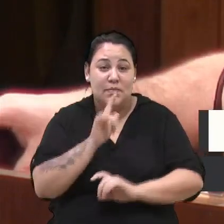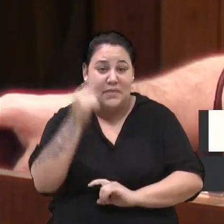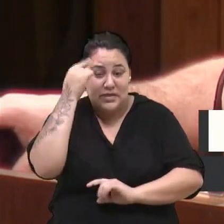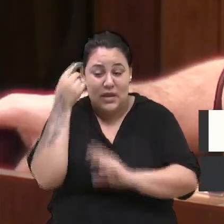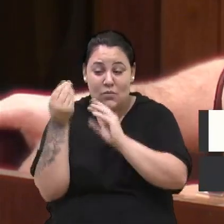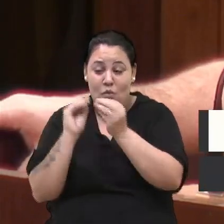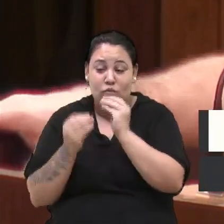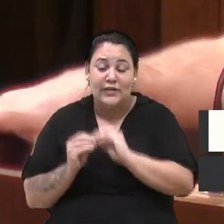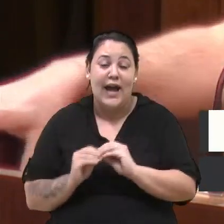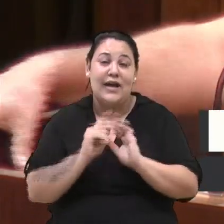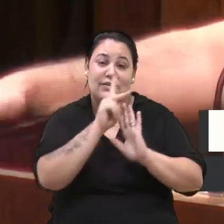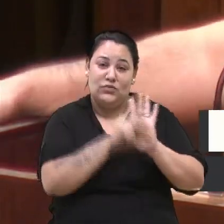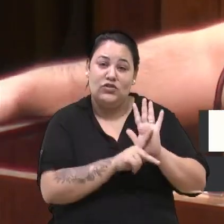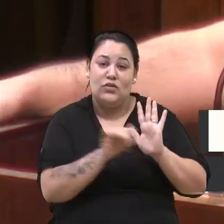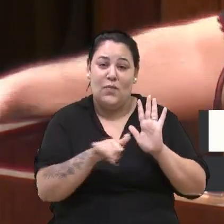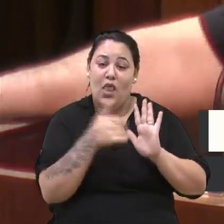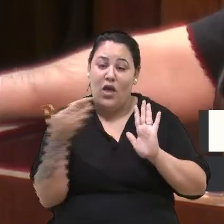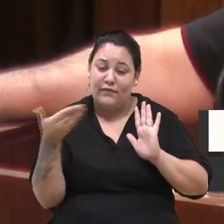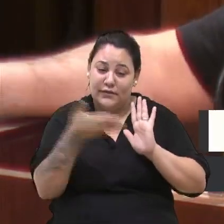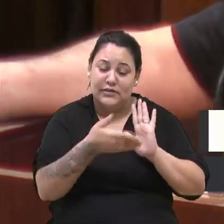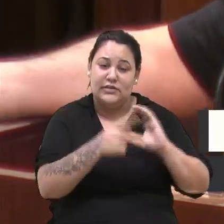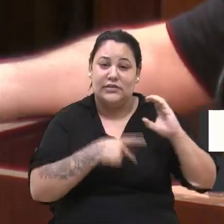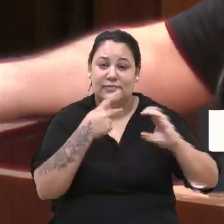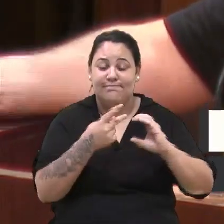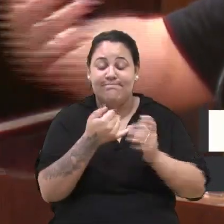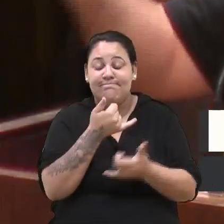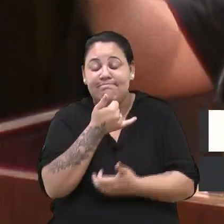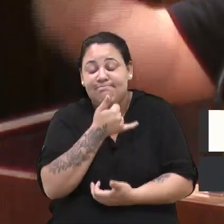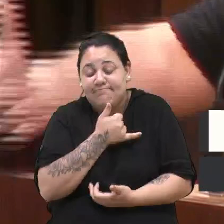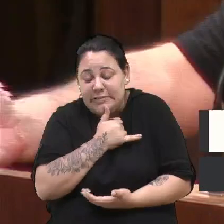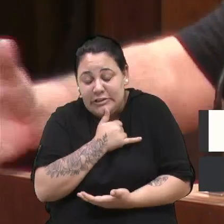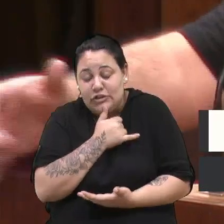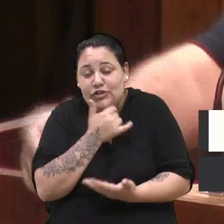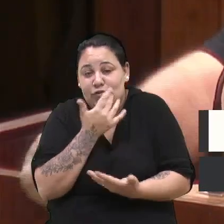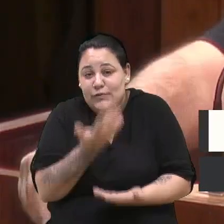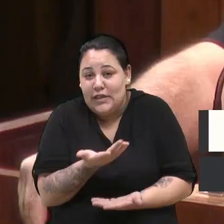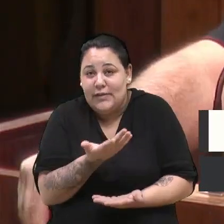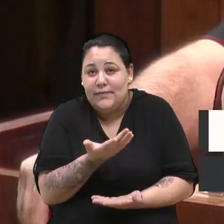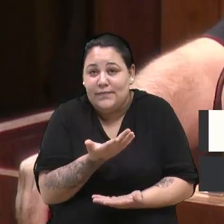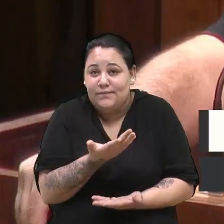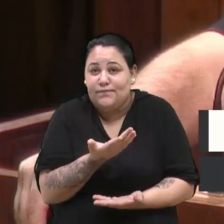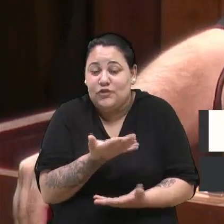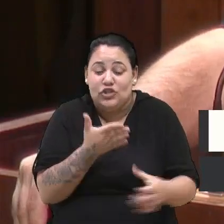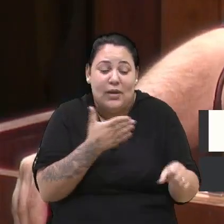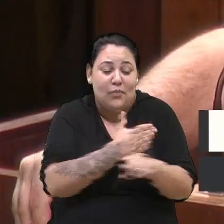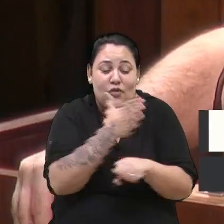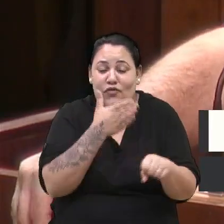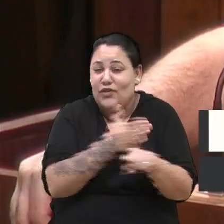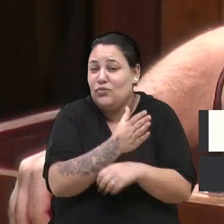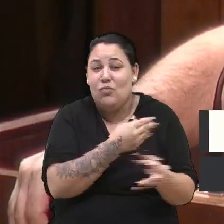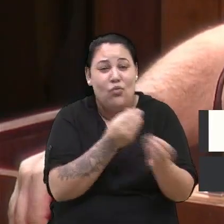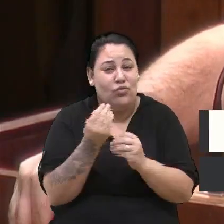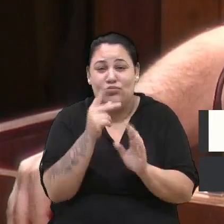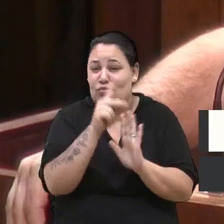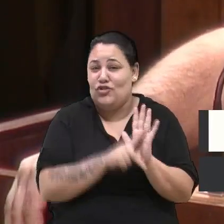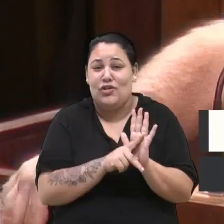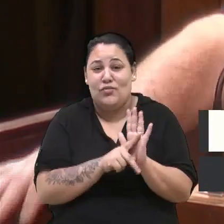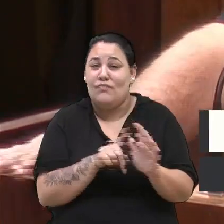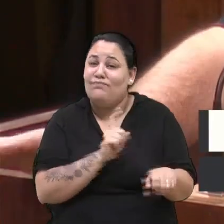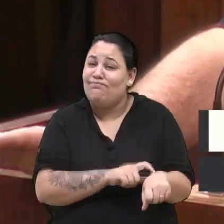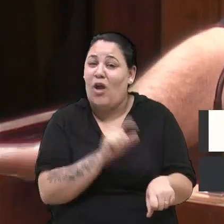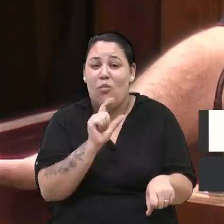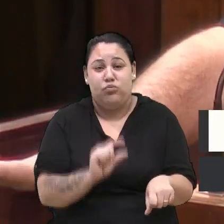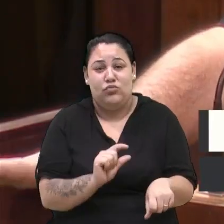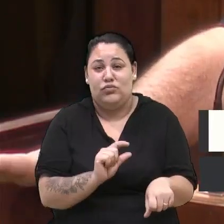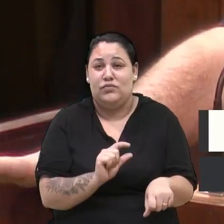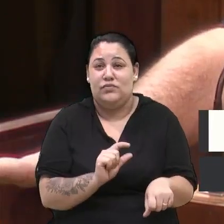e vir aqui. Lamento que a gente está aprovando excelentes projetos e muitos projetos que a gente vai atordoar a cabeça do